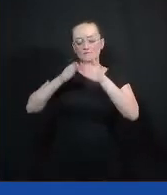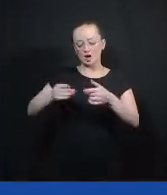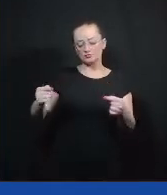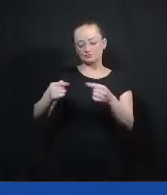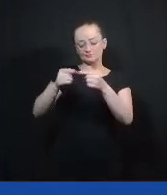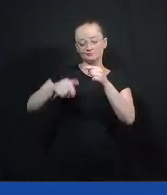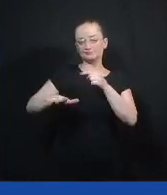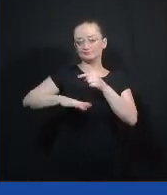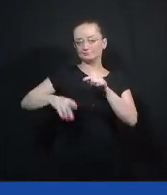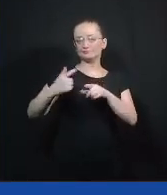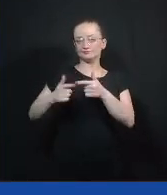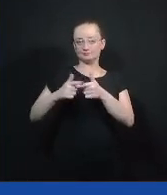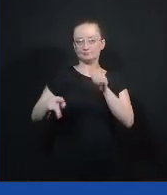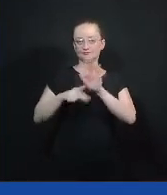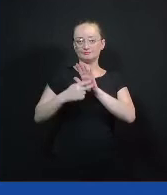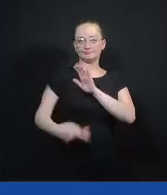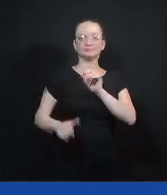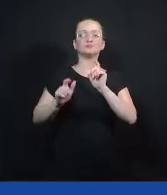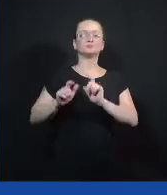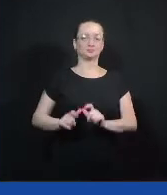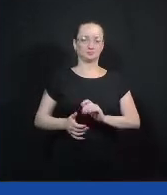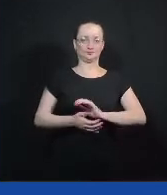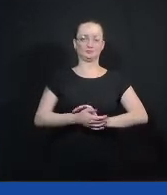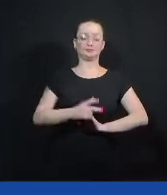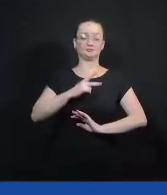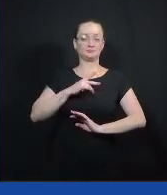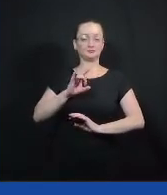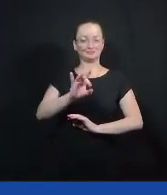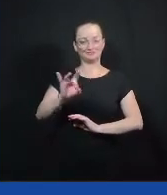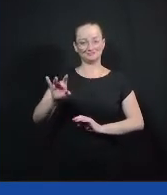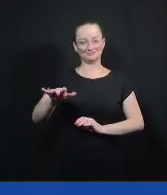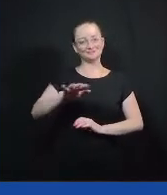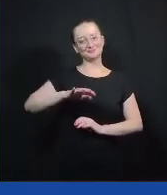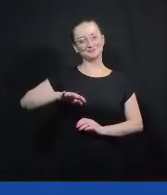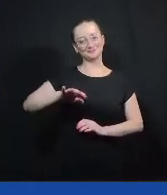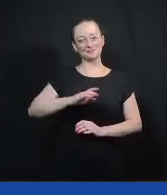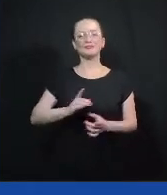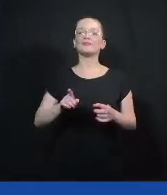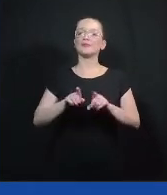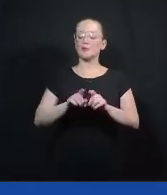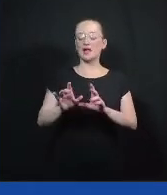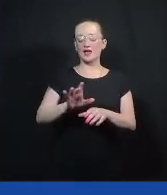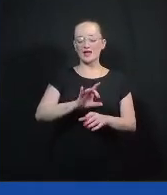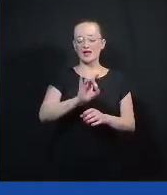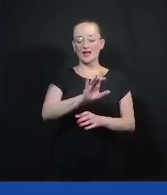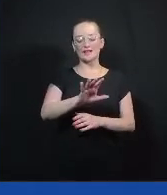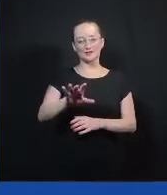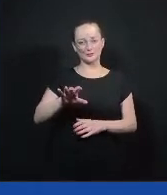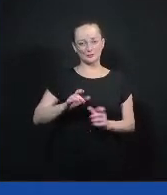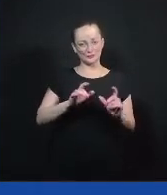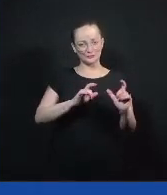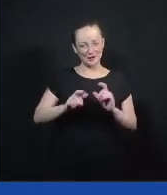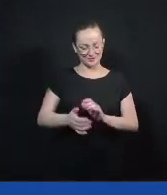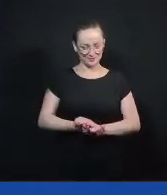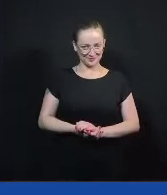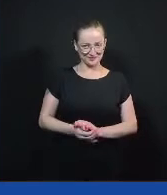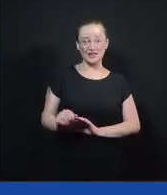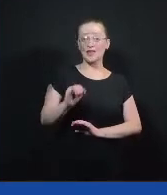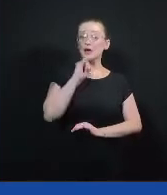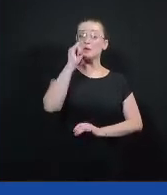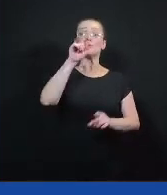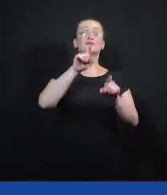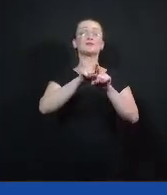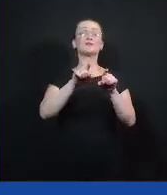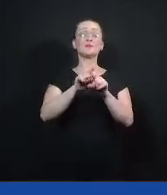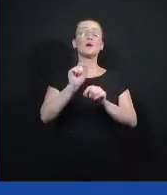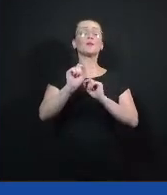para os problemas, para as demandas particulares de cada região e de cada localidade. Também é importante a gente considerar, quando a